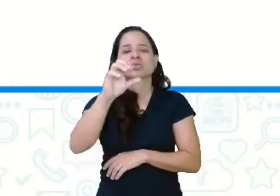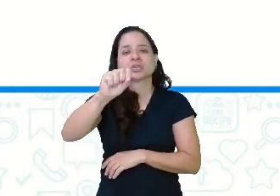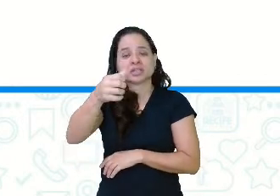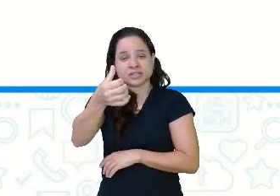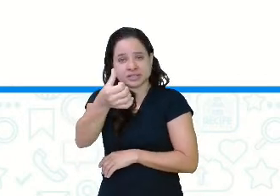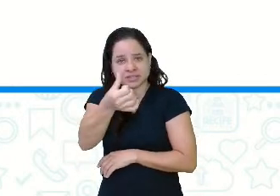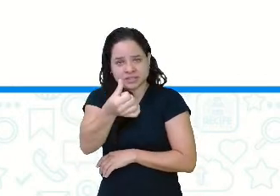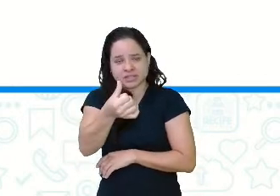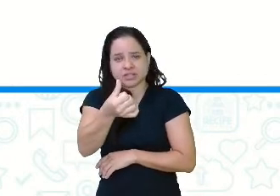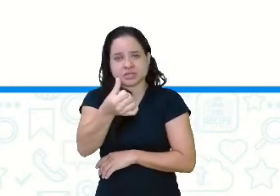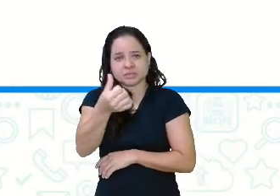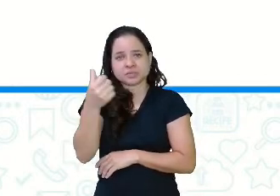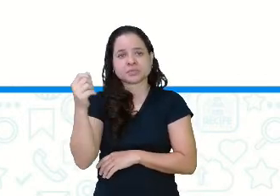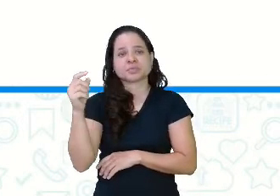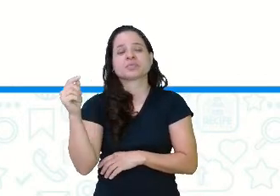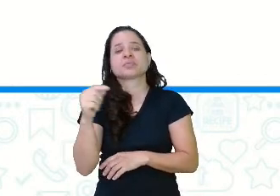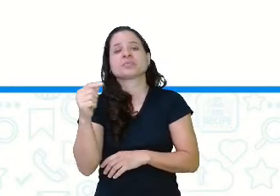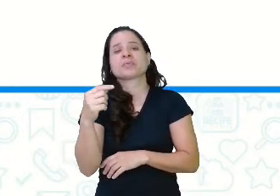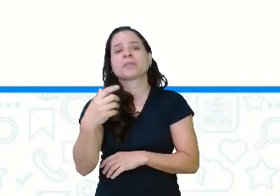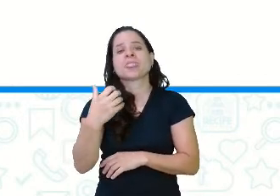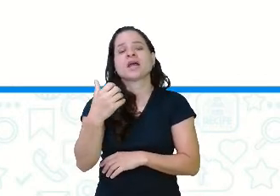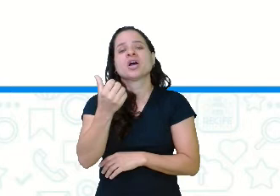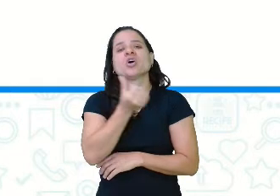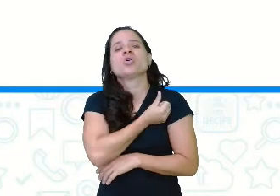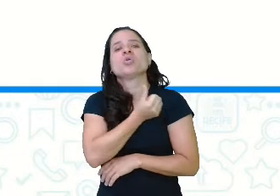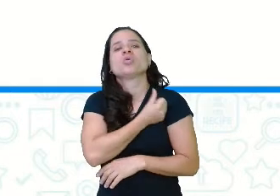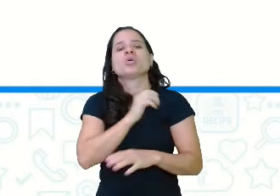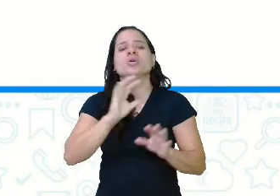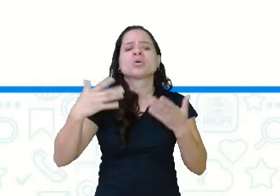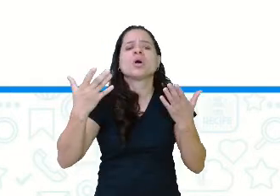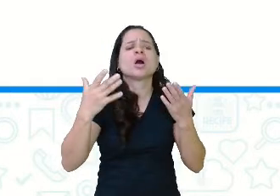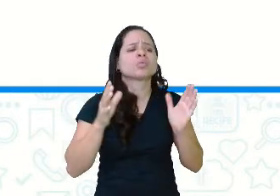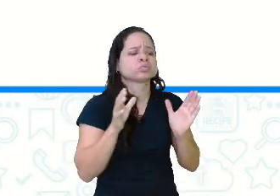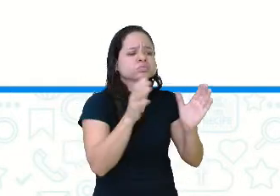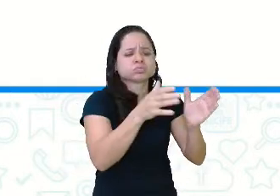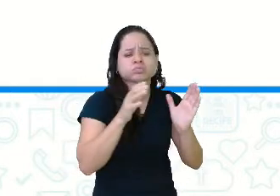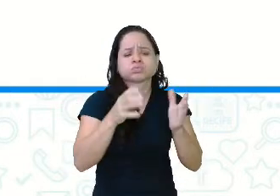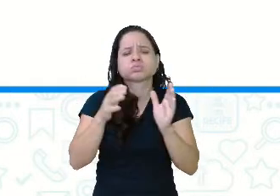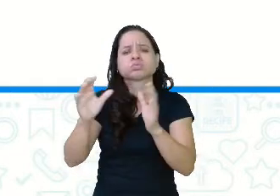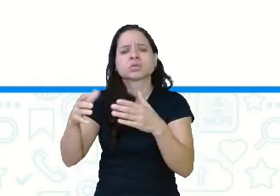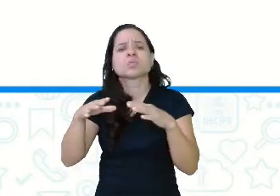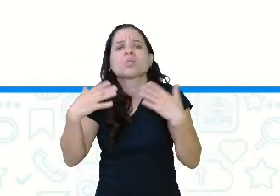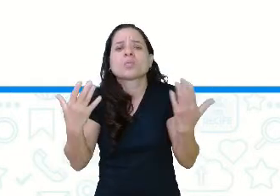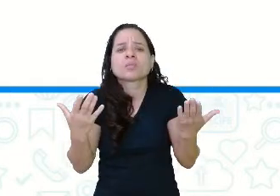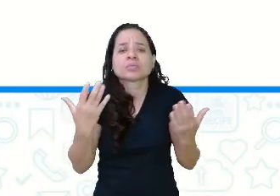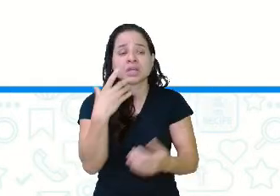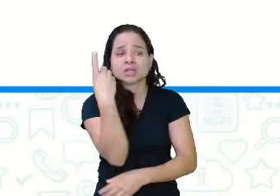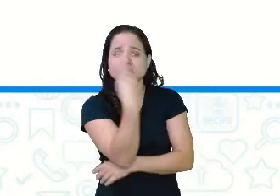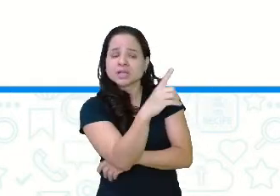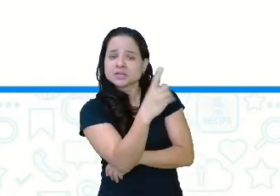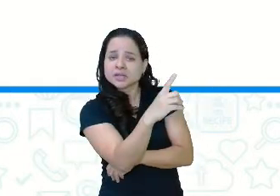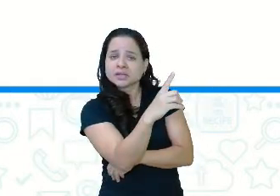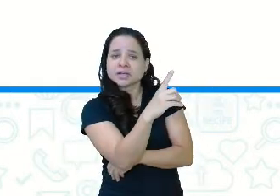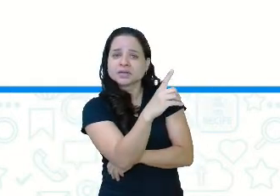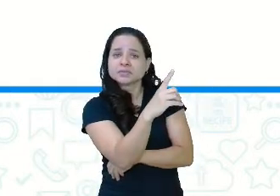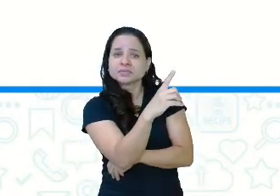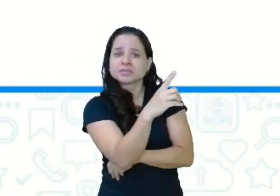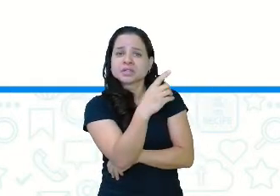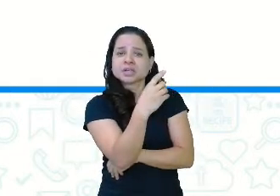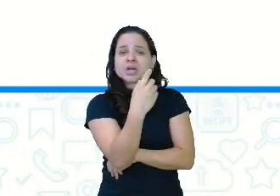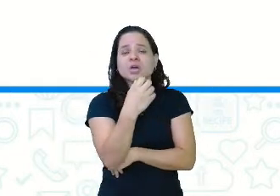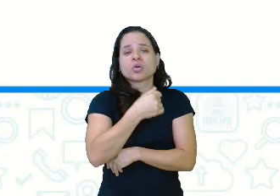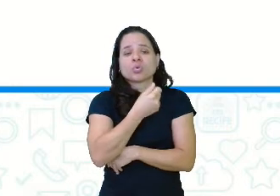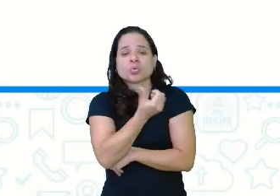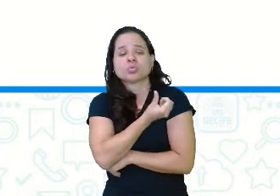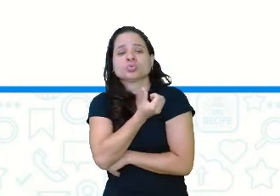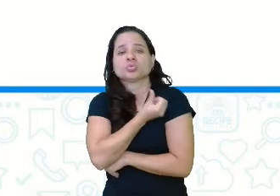12.486, o algarismo 4 ocupa a ordem das dezenas, unidades